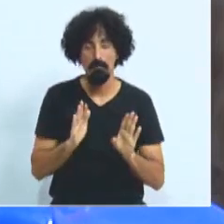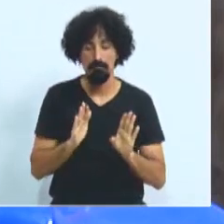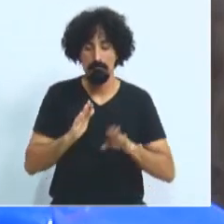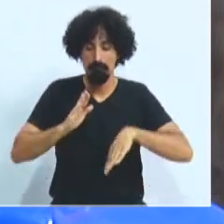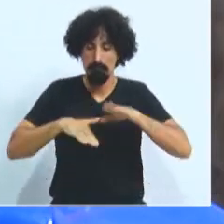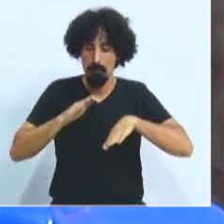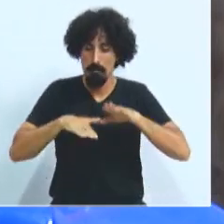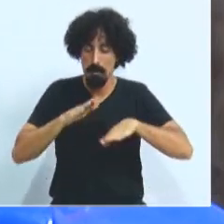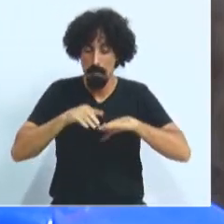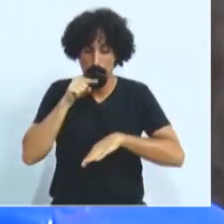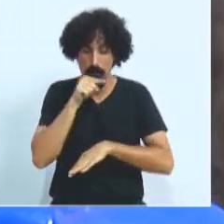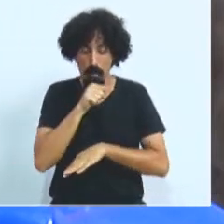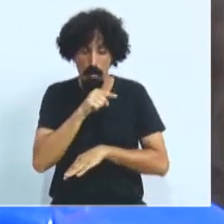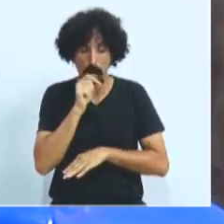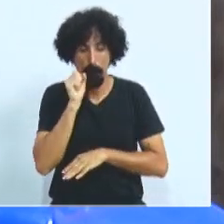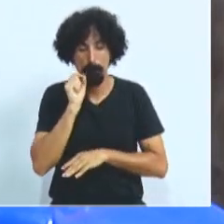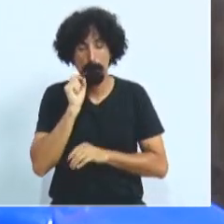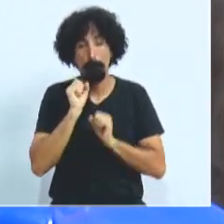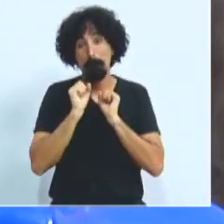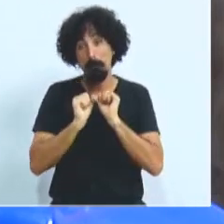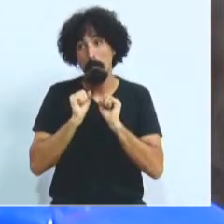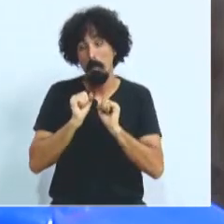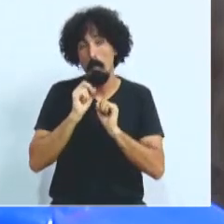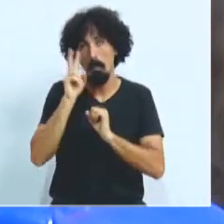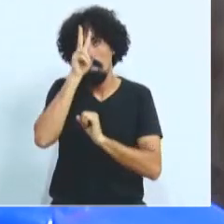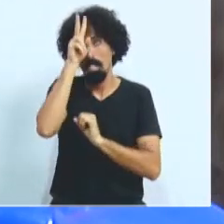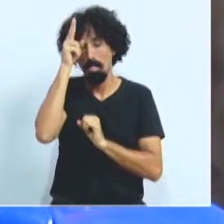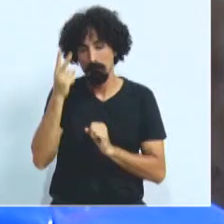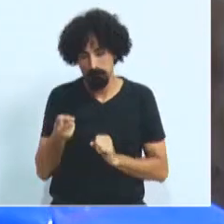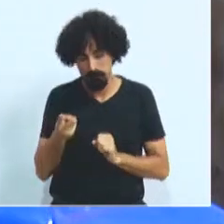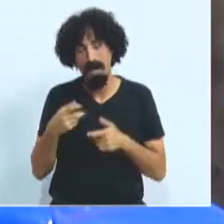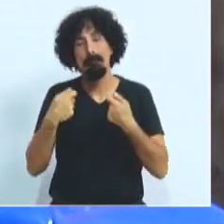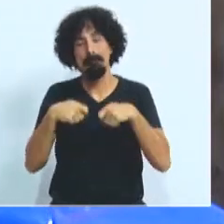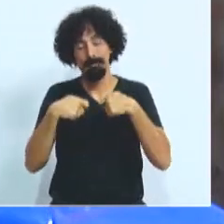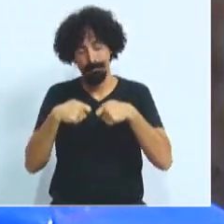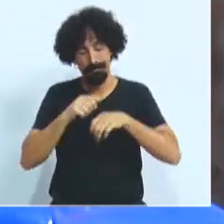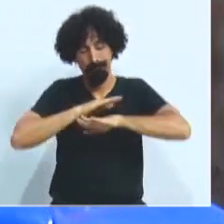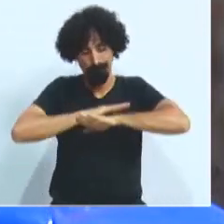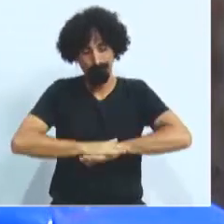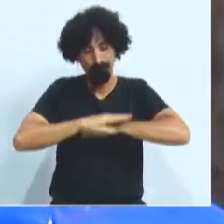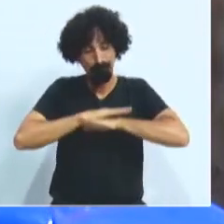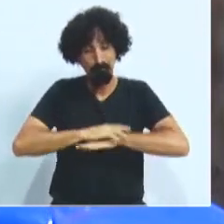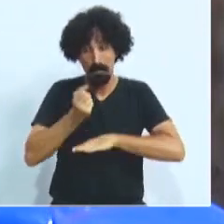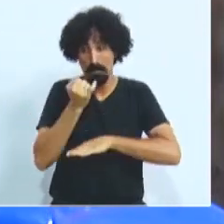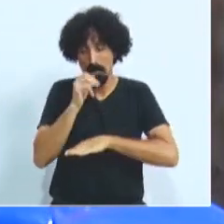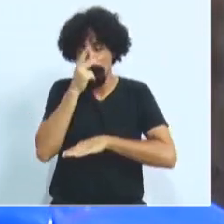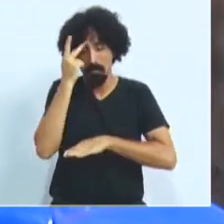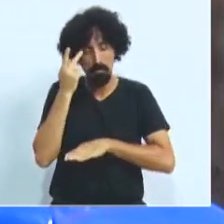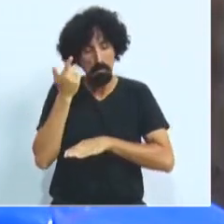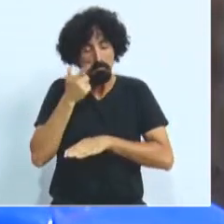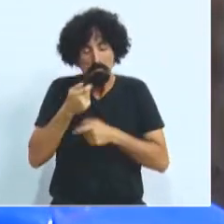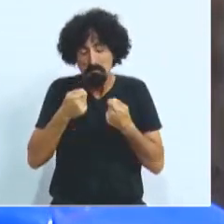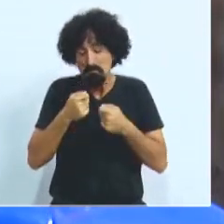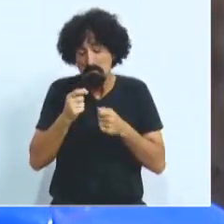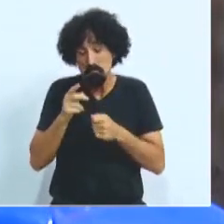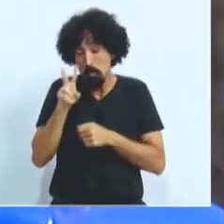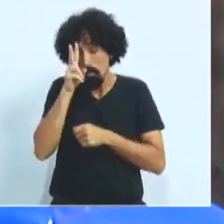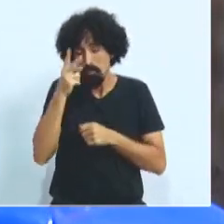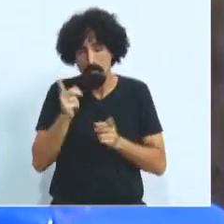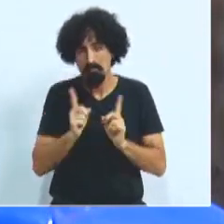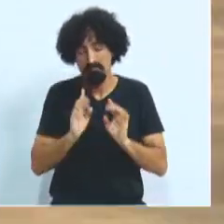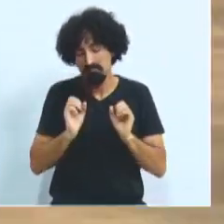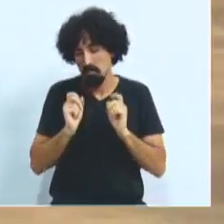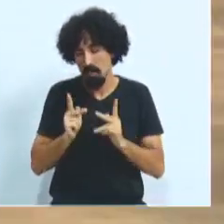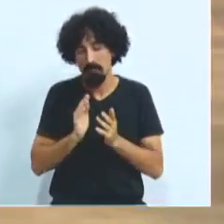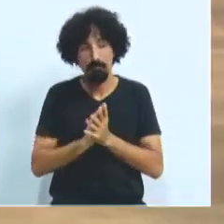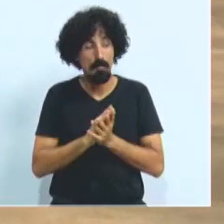afoga, perde a consciência e entra em parada cardíaca, ela necessita de uma massagem. Às vezes a pessoa está em casa, ela toma ali remédio para pressão,